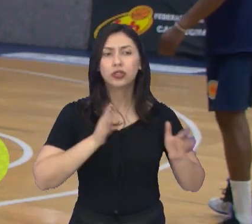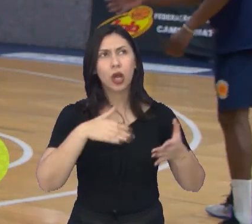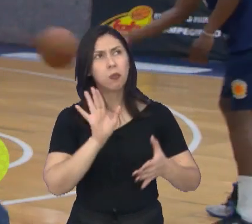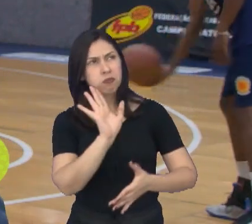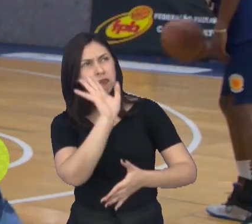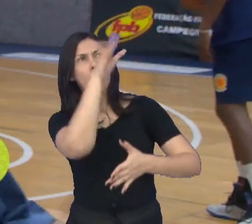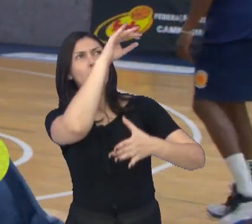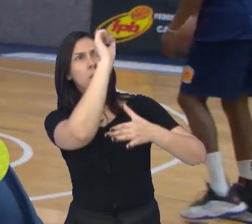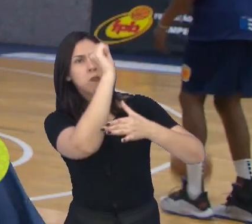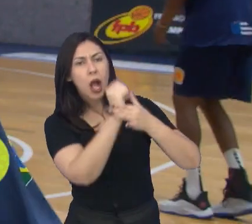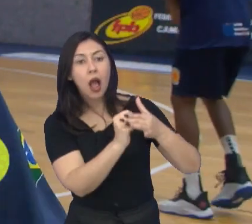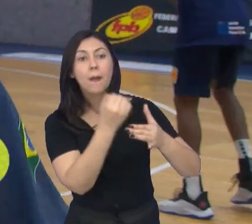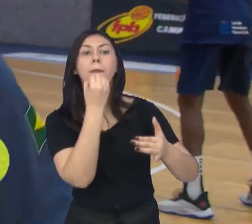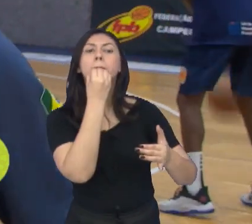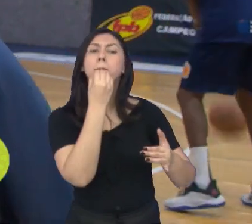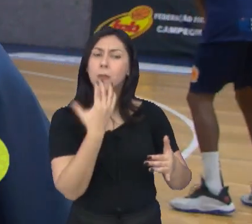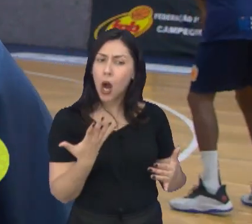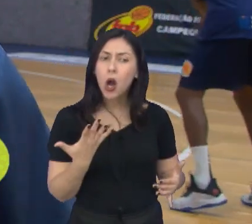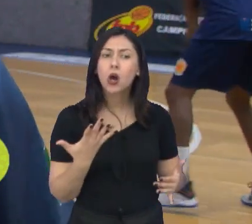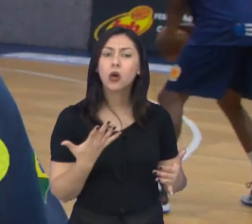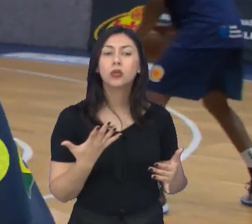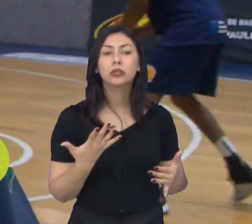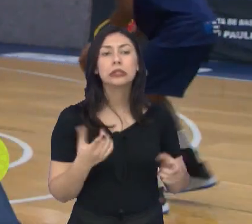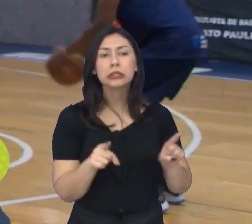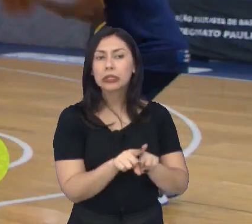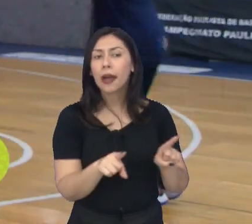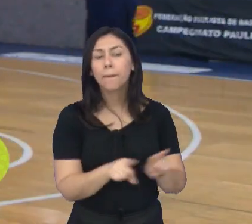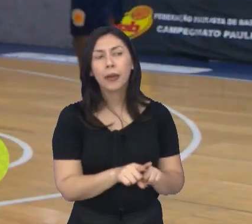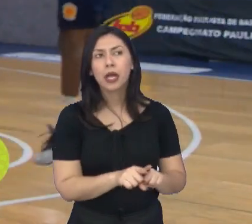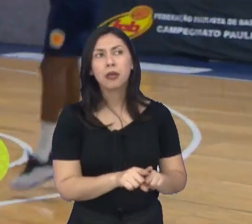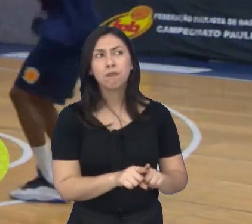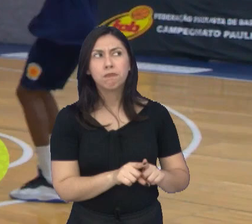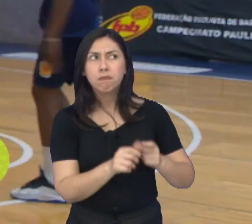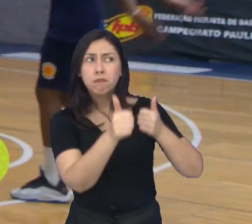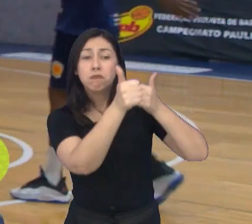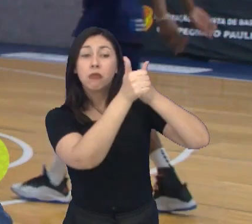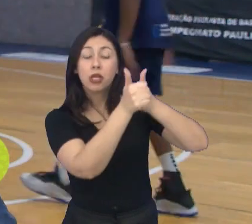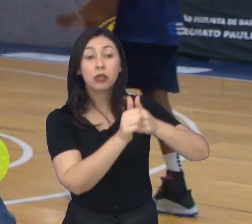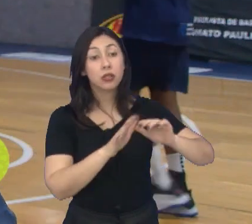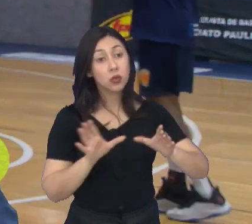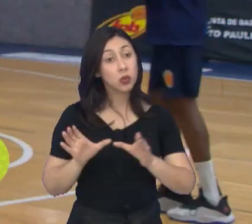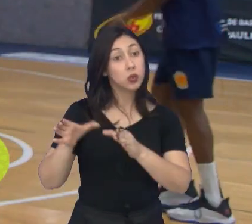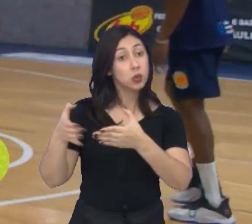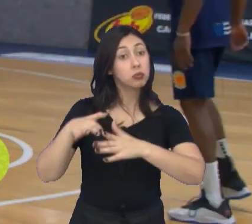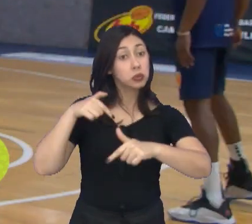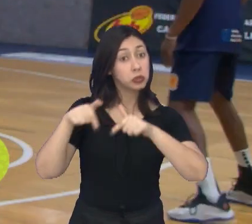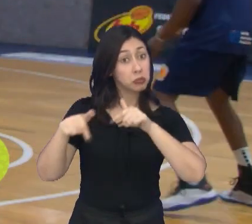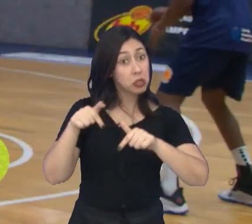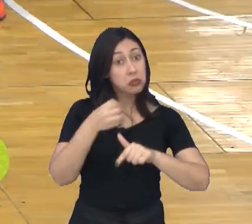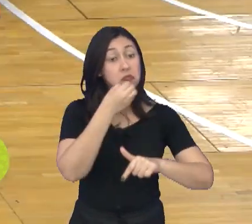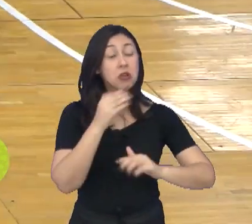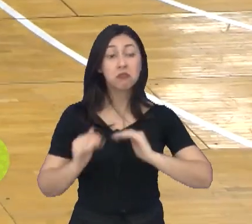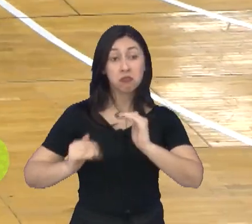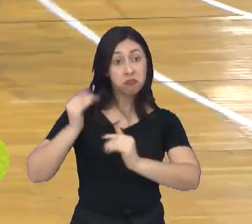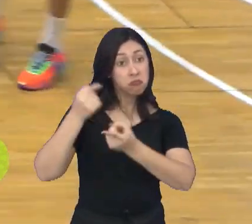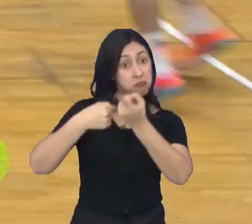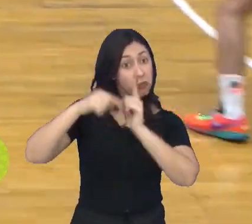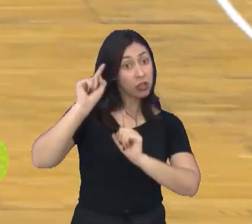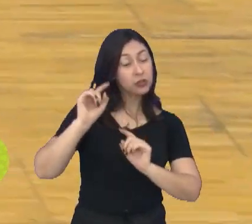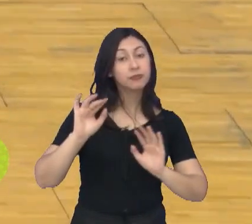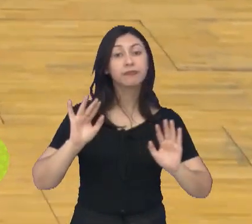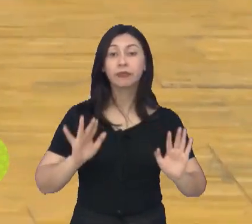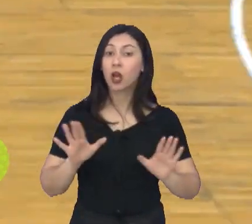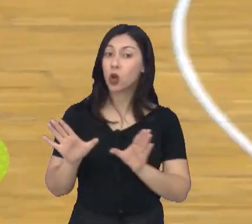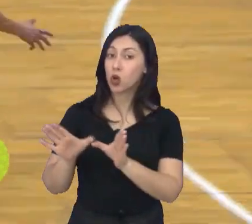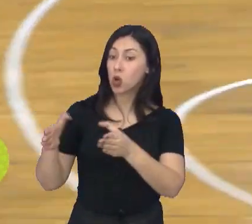arremessos livres, após 3, 4 passes. Eu acho que o time está trabalhando bem e evoluindo. Para os